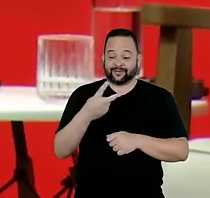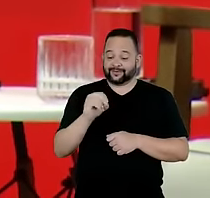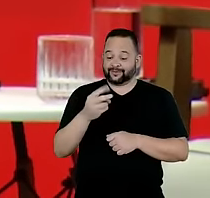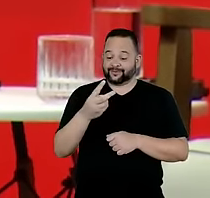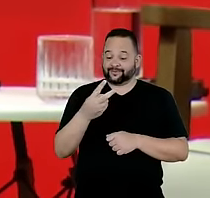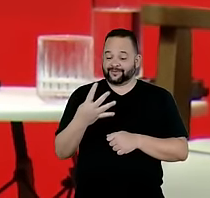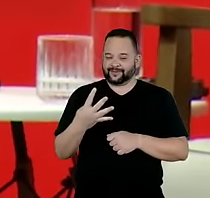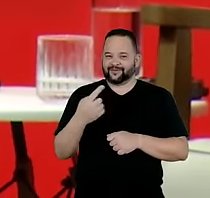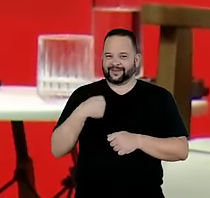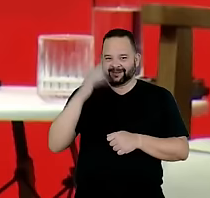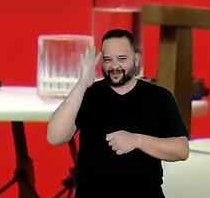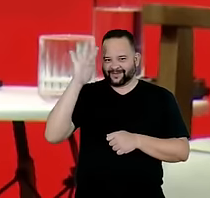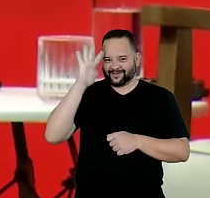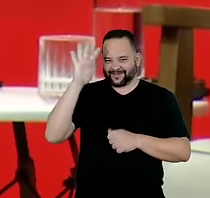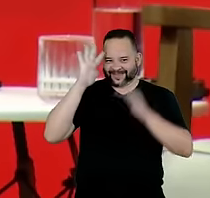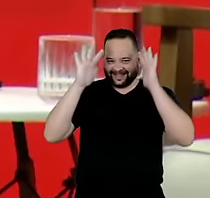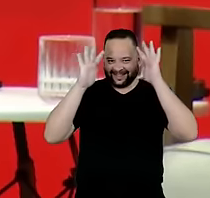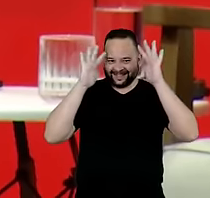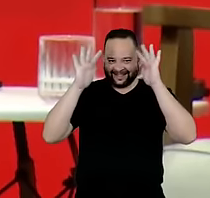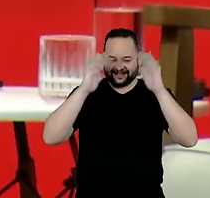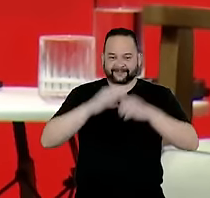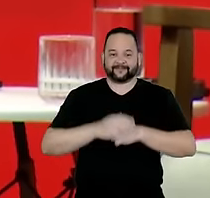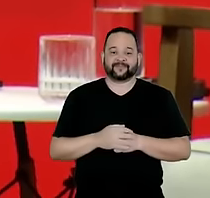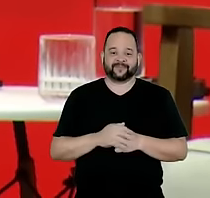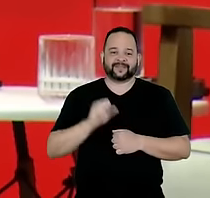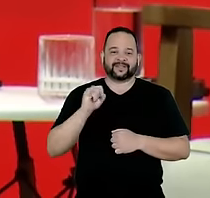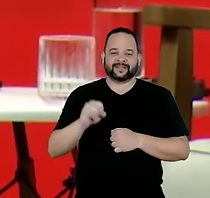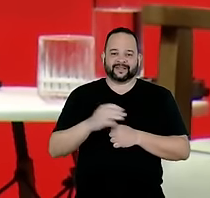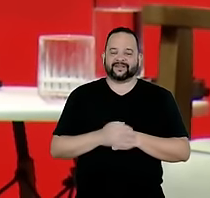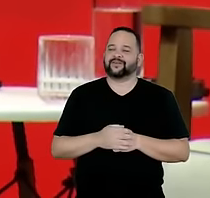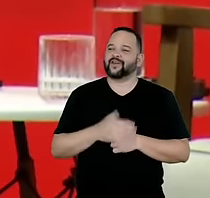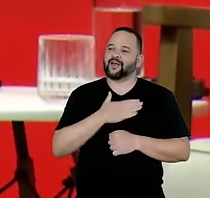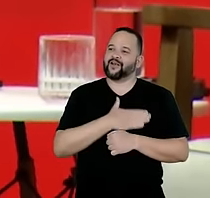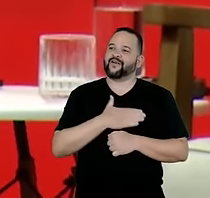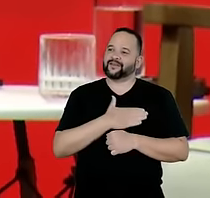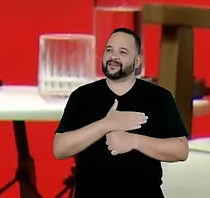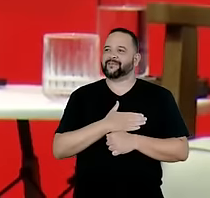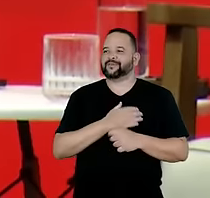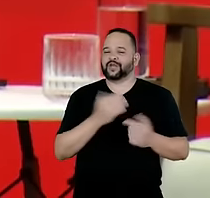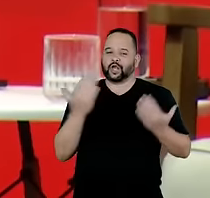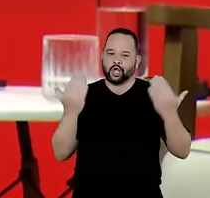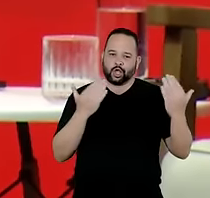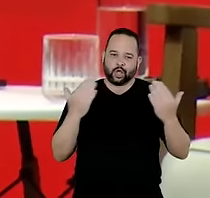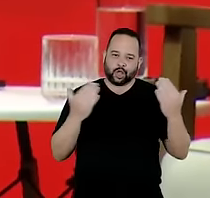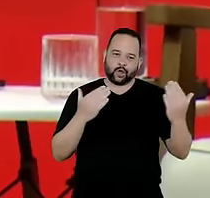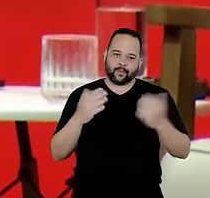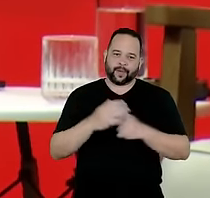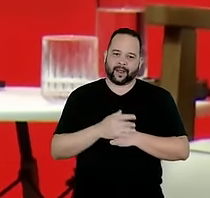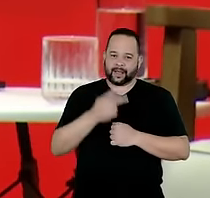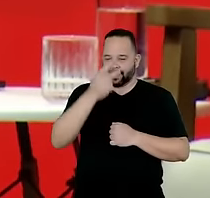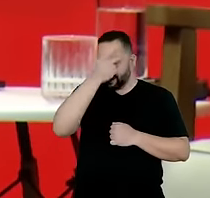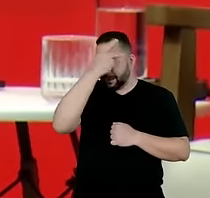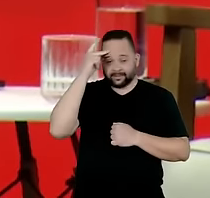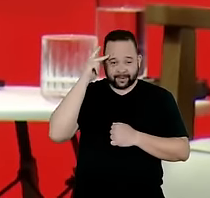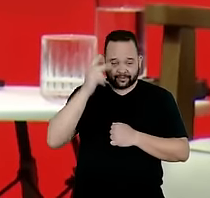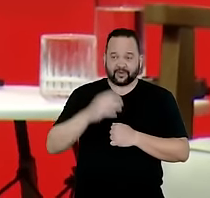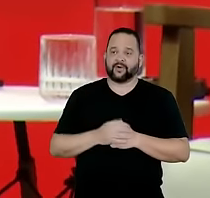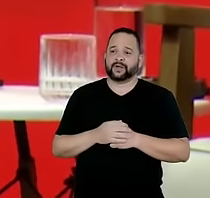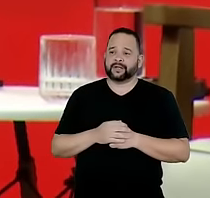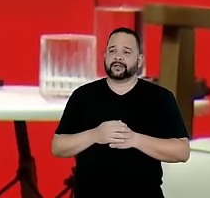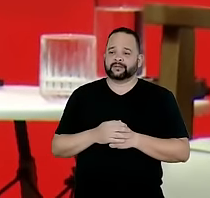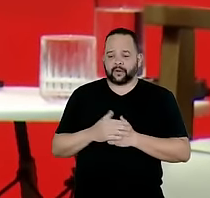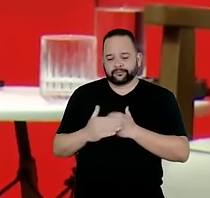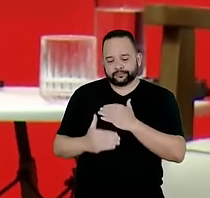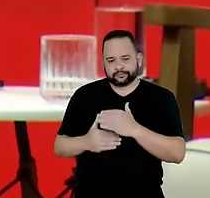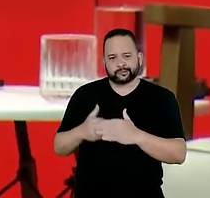no ano né o maratonista gosto sempre de brincar o maratonista CDI ele vence da na maioria de todos os